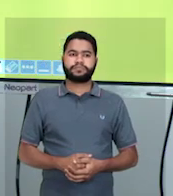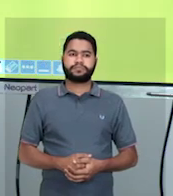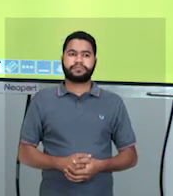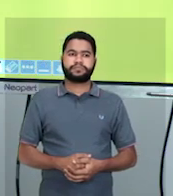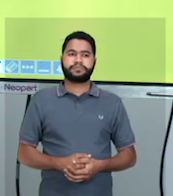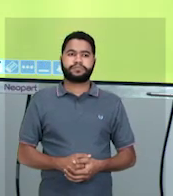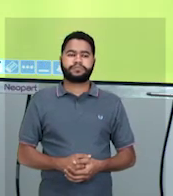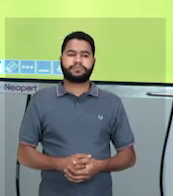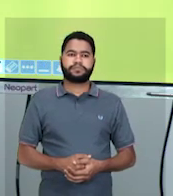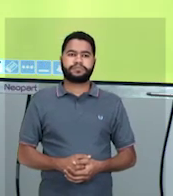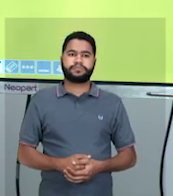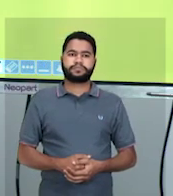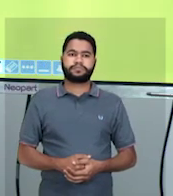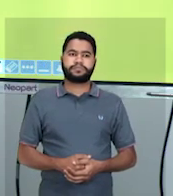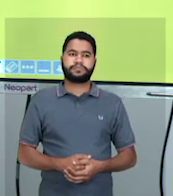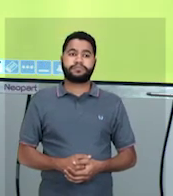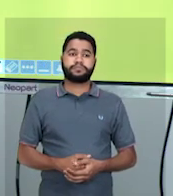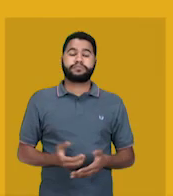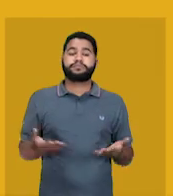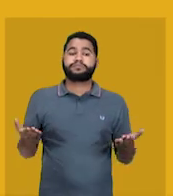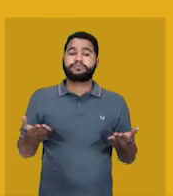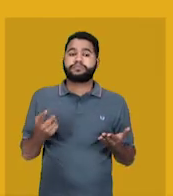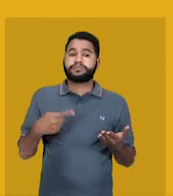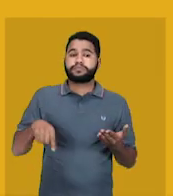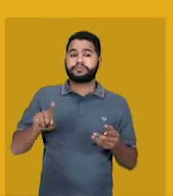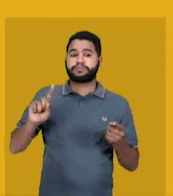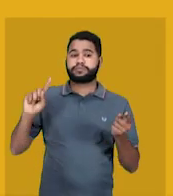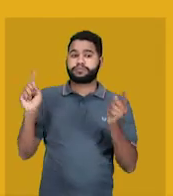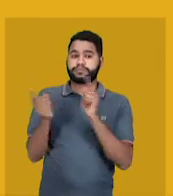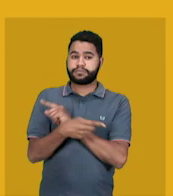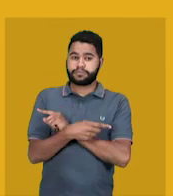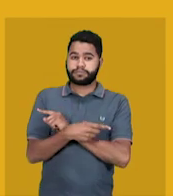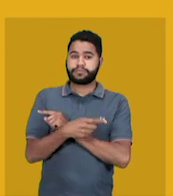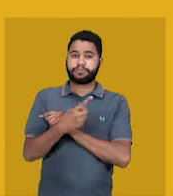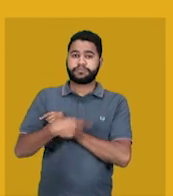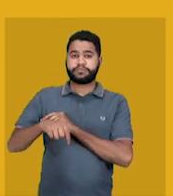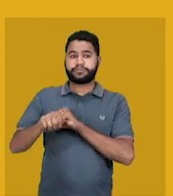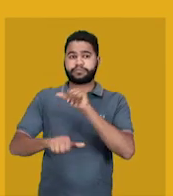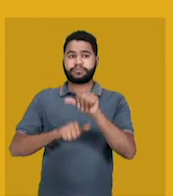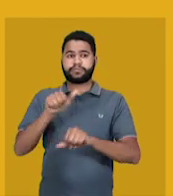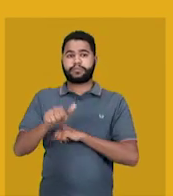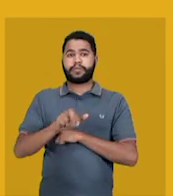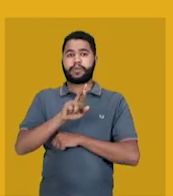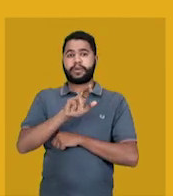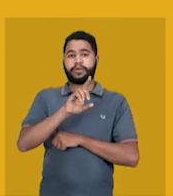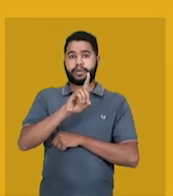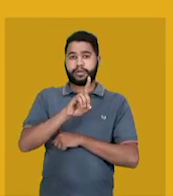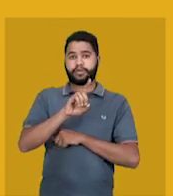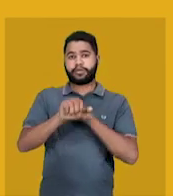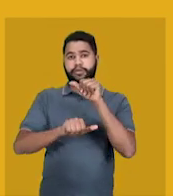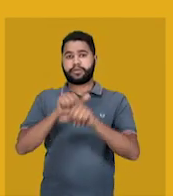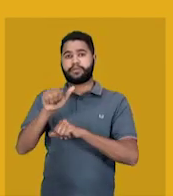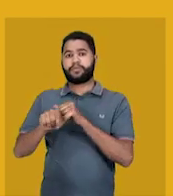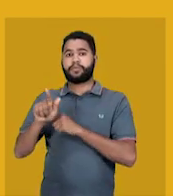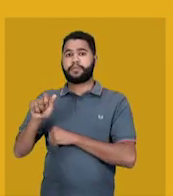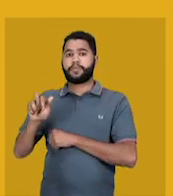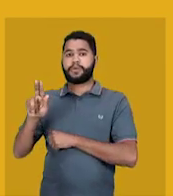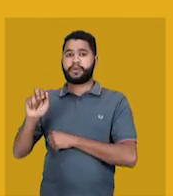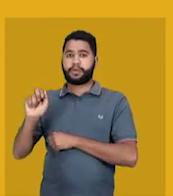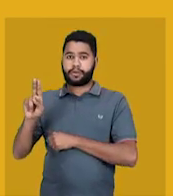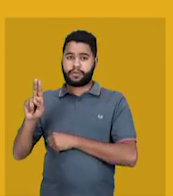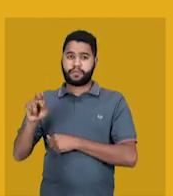E aí e agora nós vamos fazer o contrário nós vamos transformar de radiano para graus então